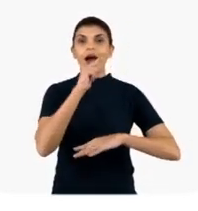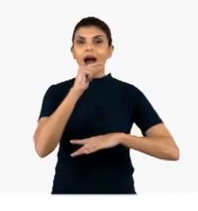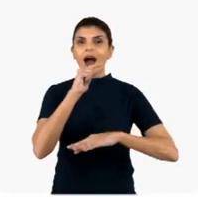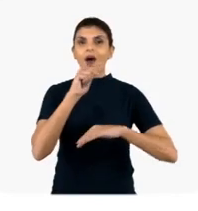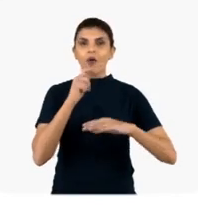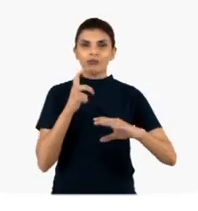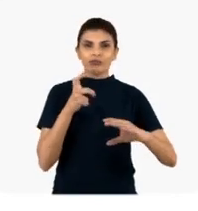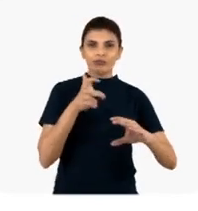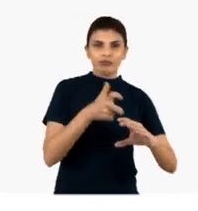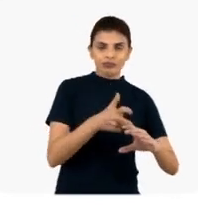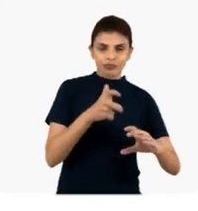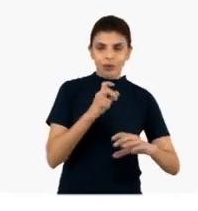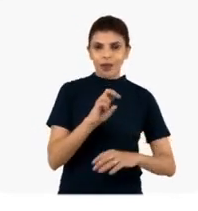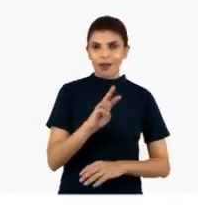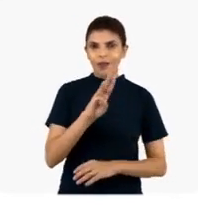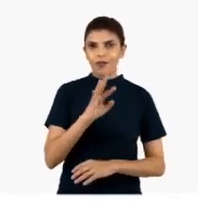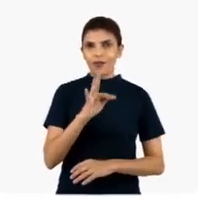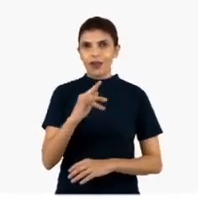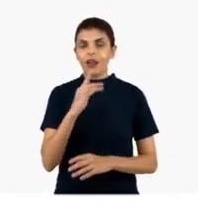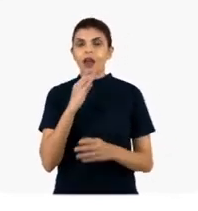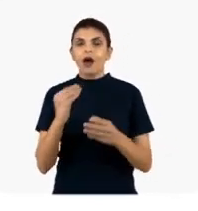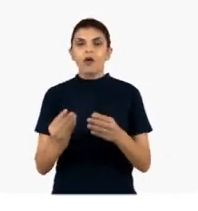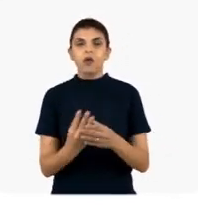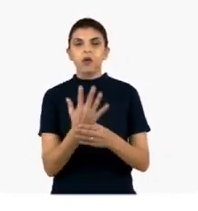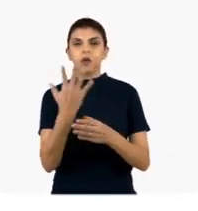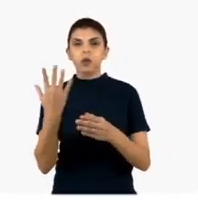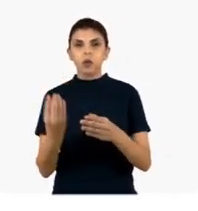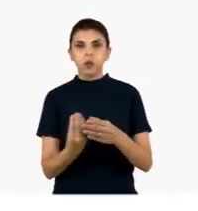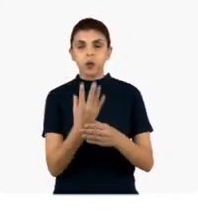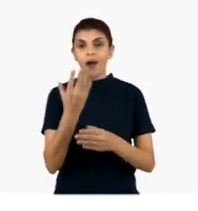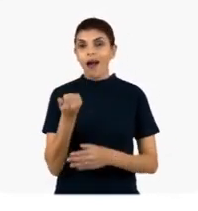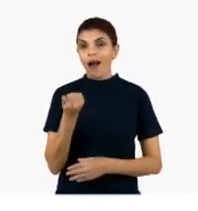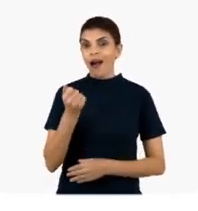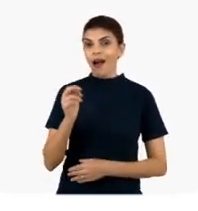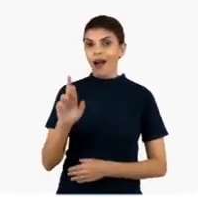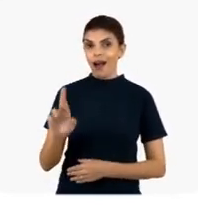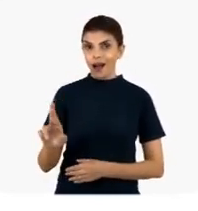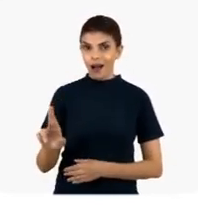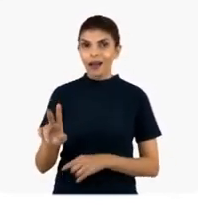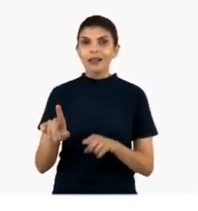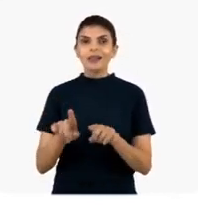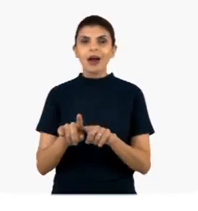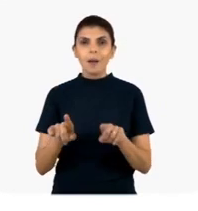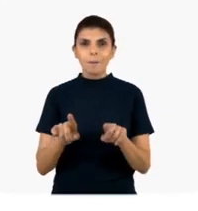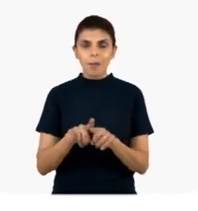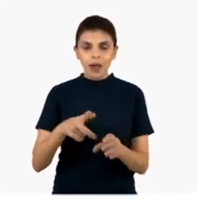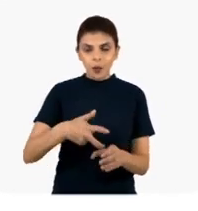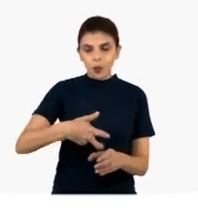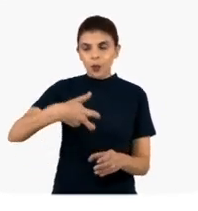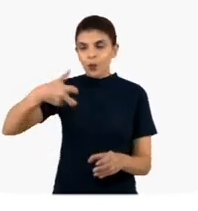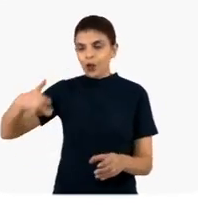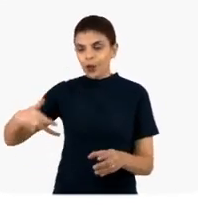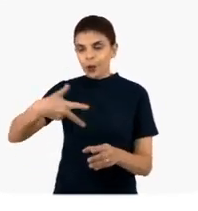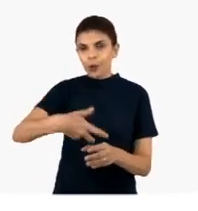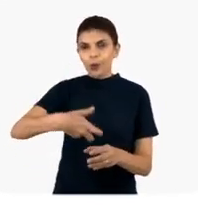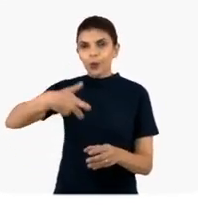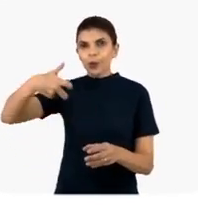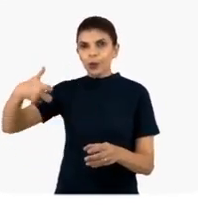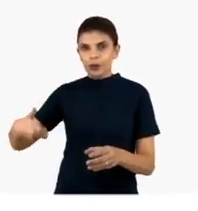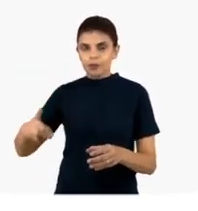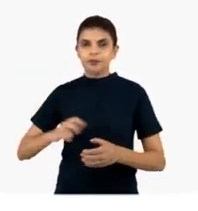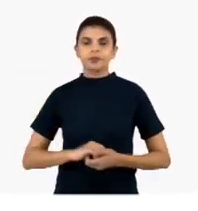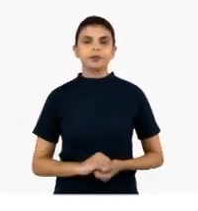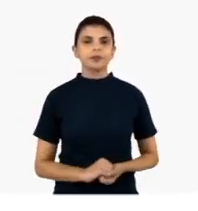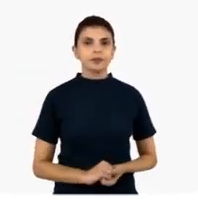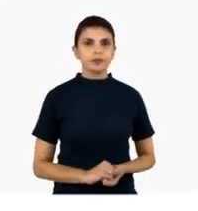a injeção no WFI, o vapor, o ar e todos os serviços de drenagem,